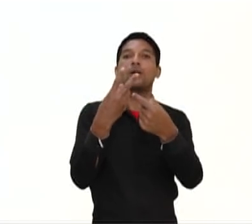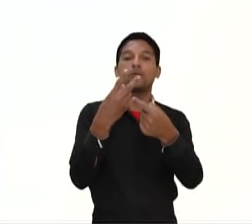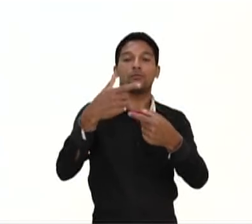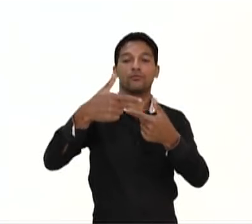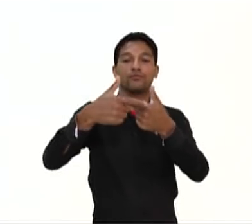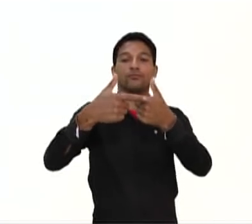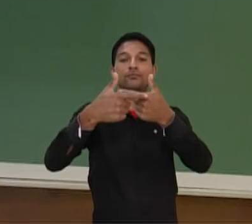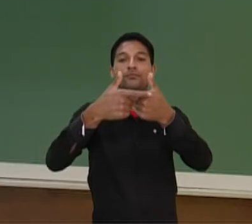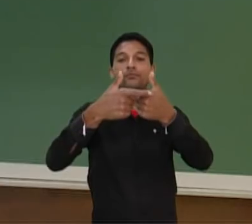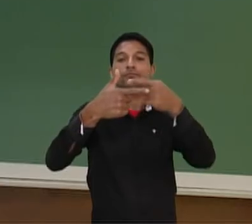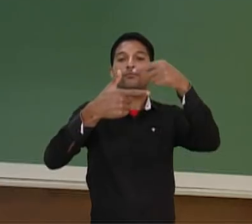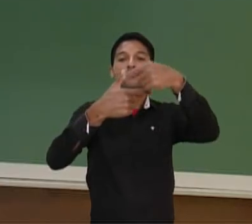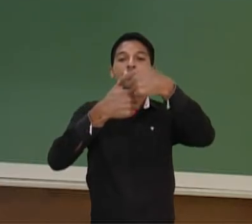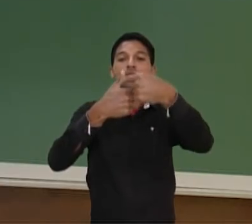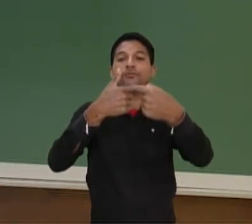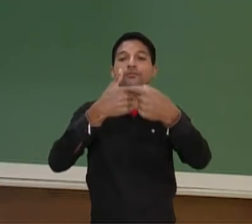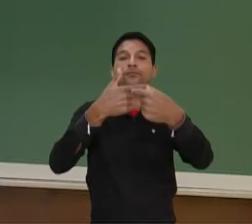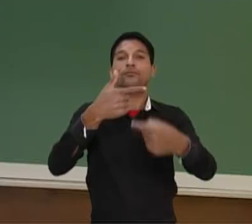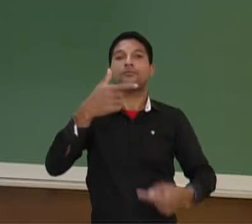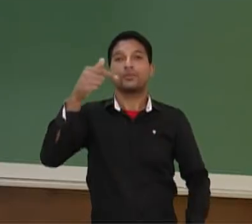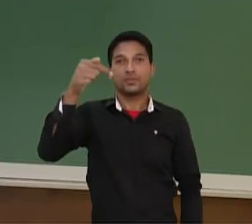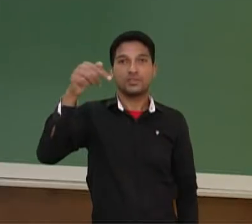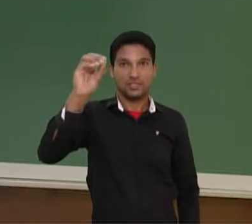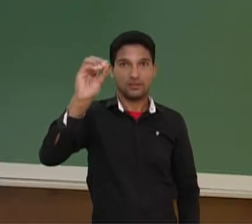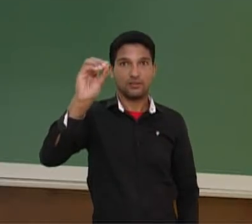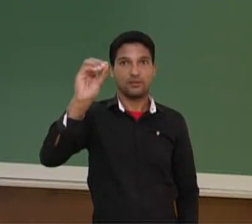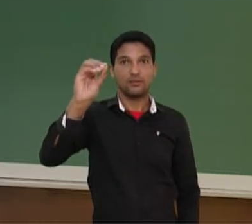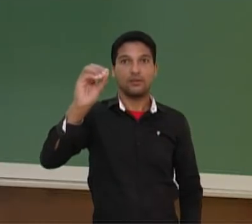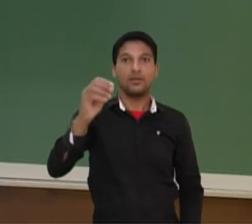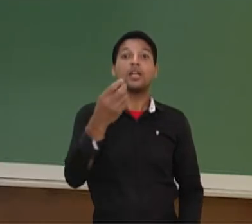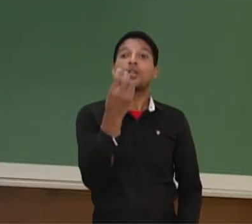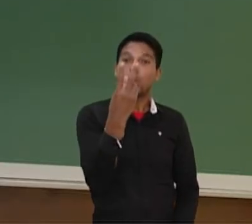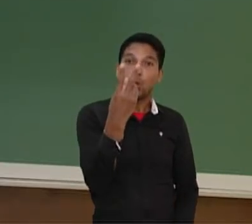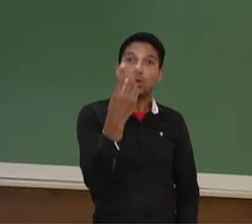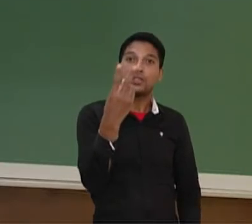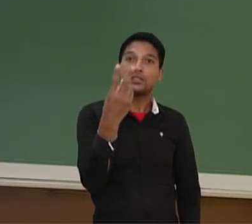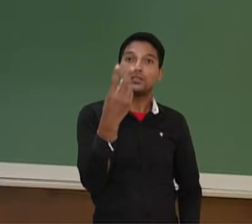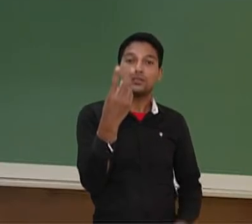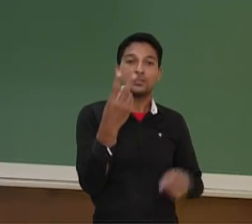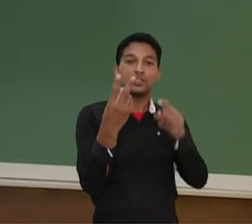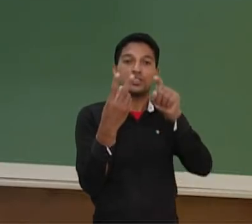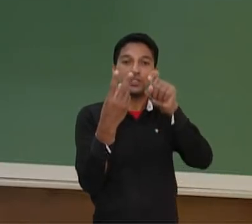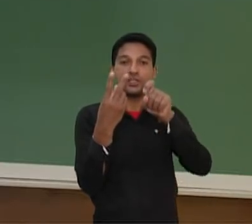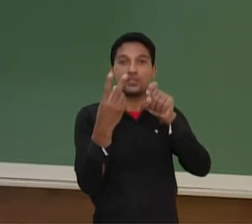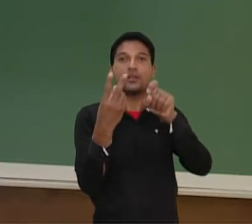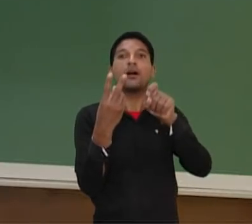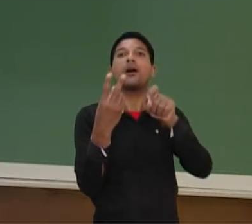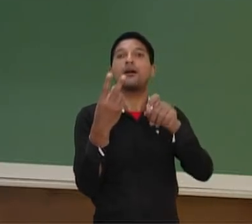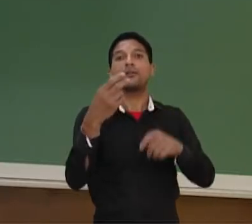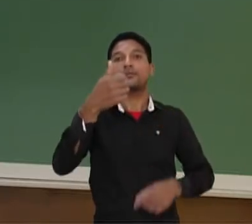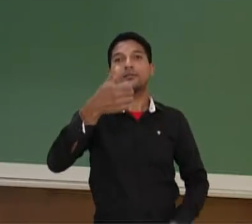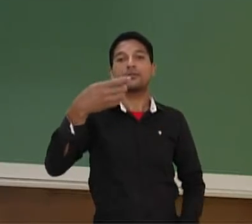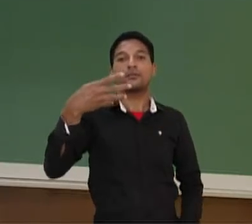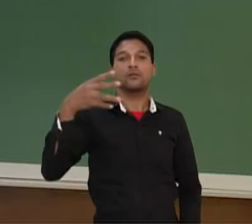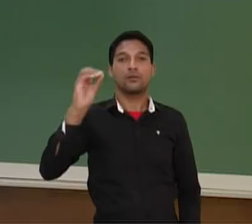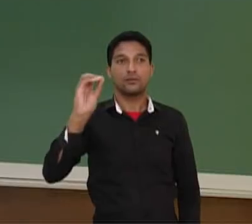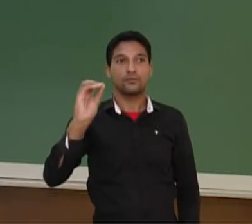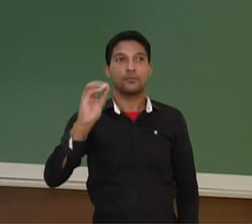Como o x vale 70, o 2x vai valer quanto? 140. Resposta desse exercício, os ângulos medem